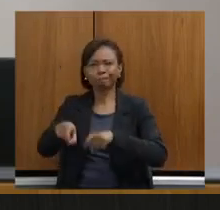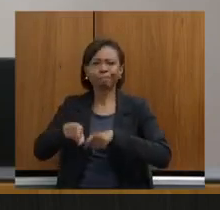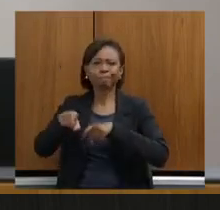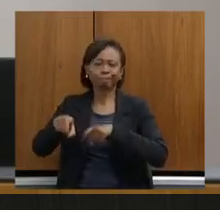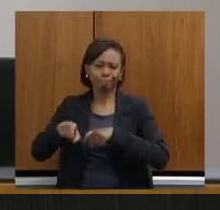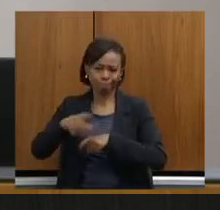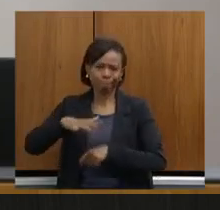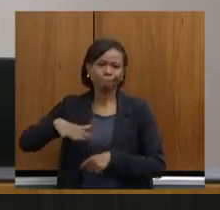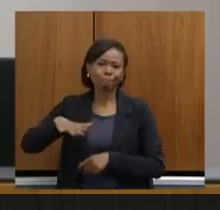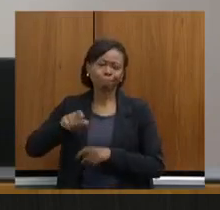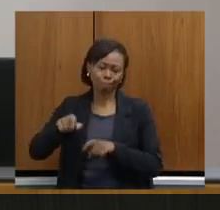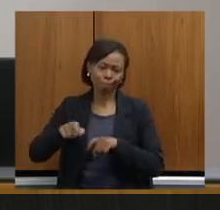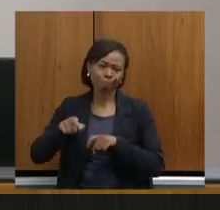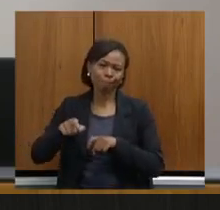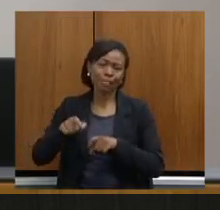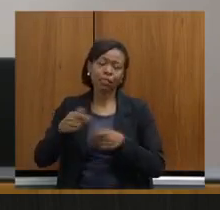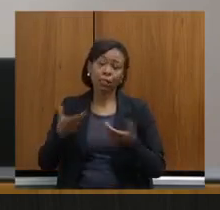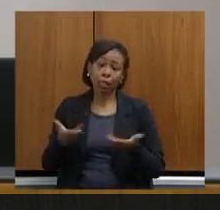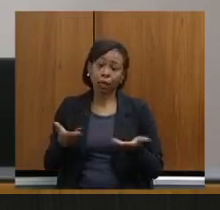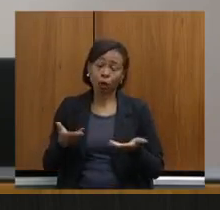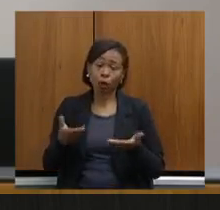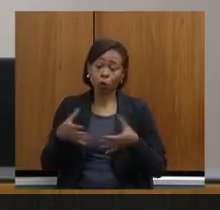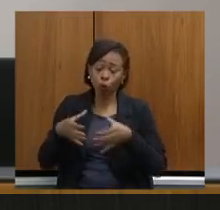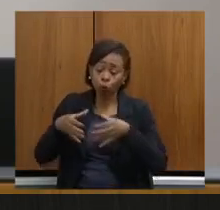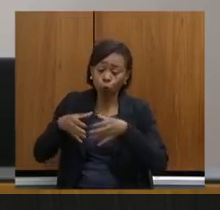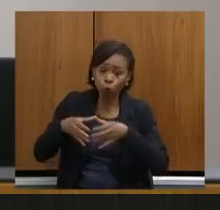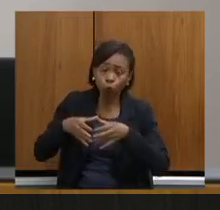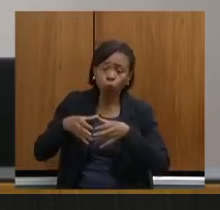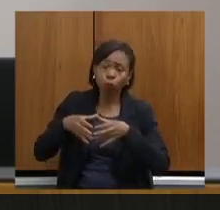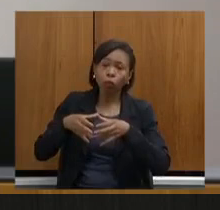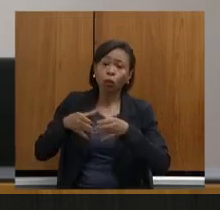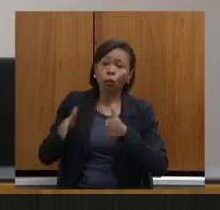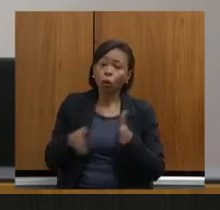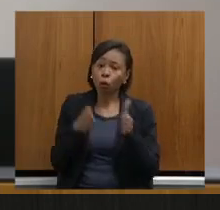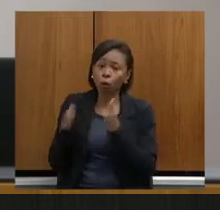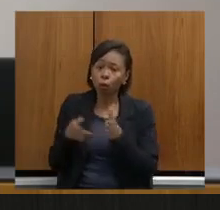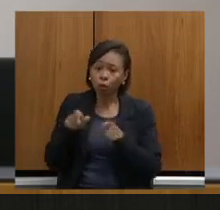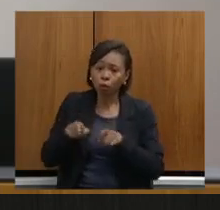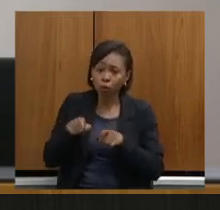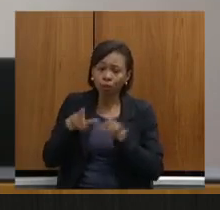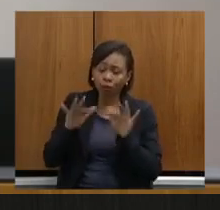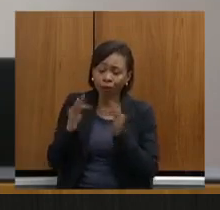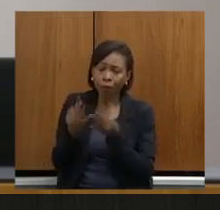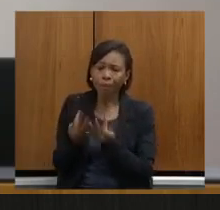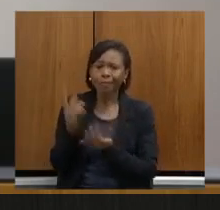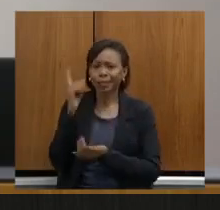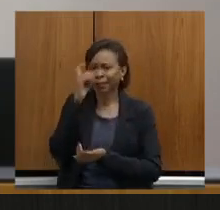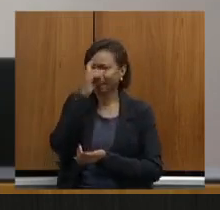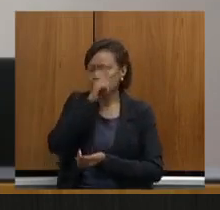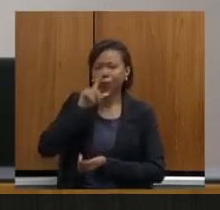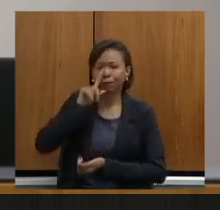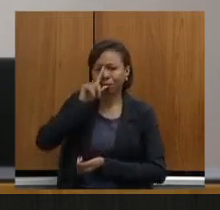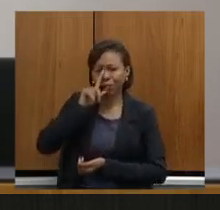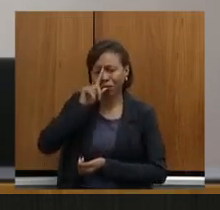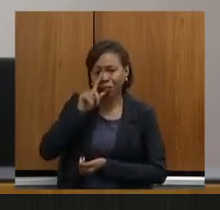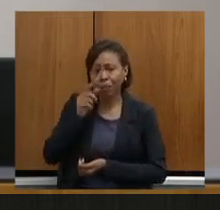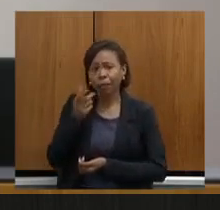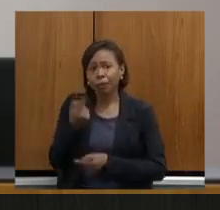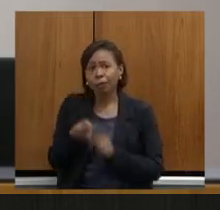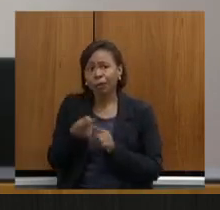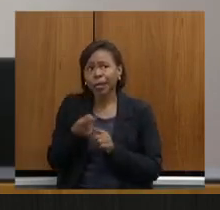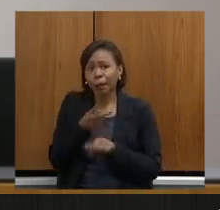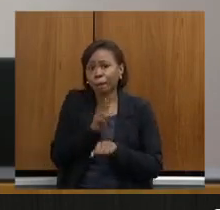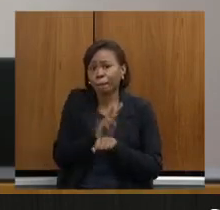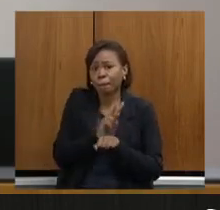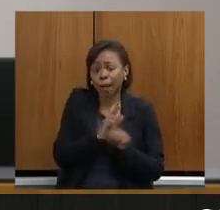colocado em dificuldade do nosso setor produtivo as famílias que não sabe se protege o seu patrimônio e se